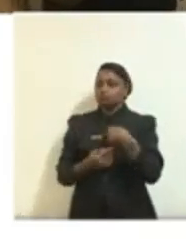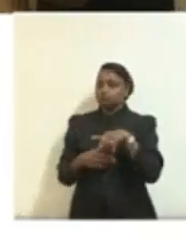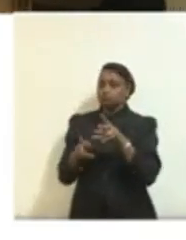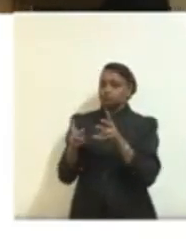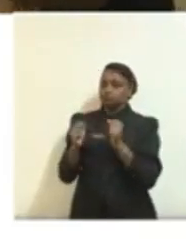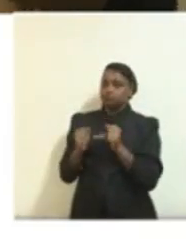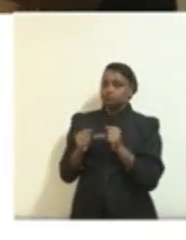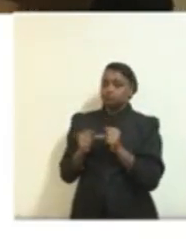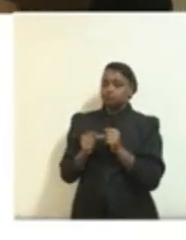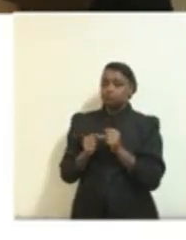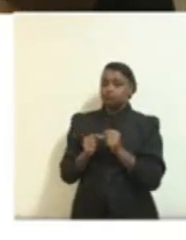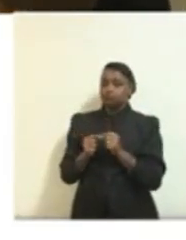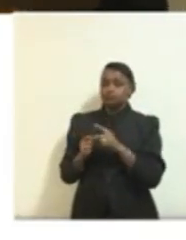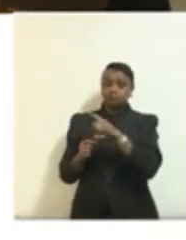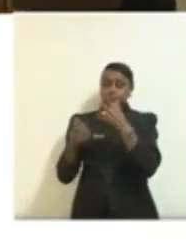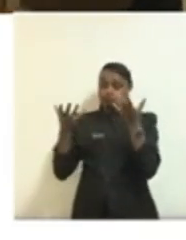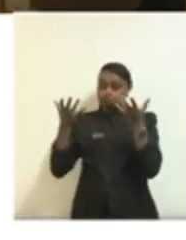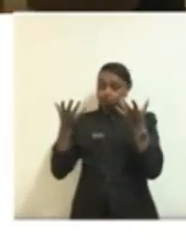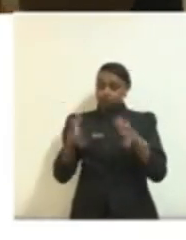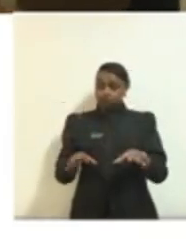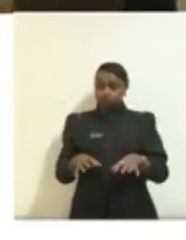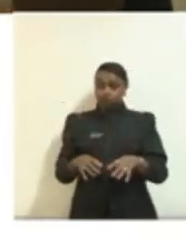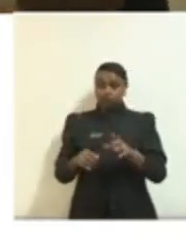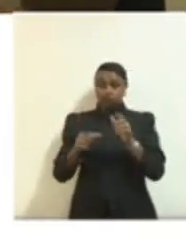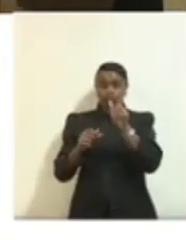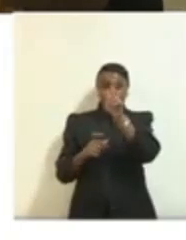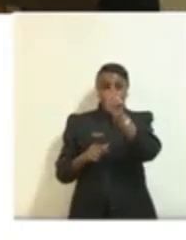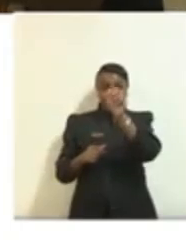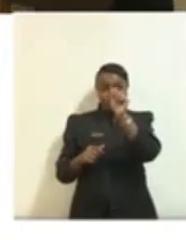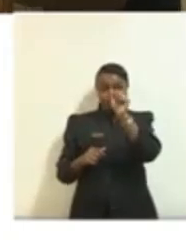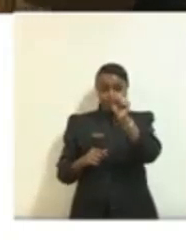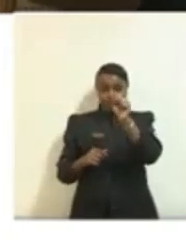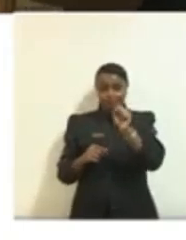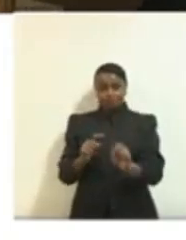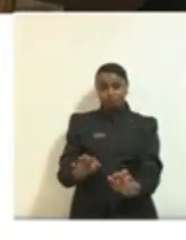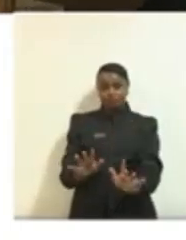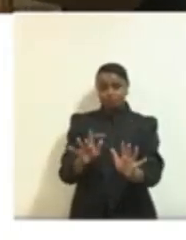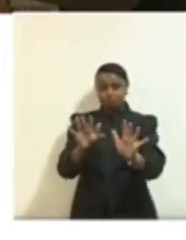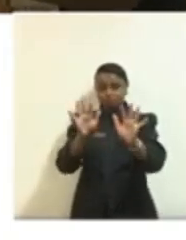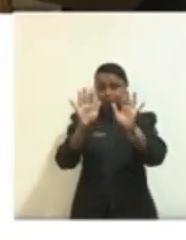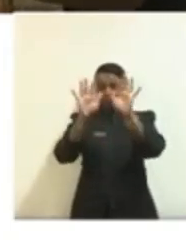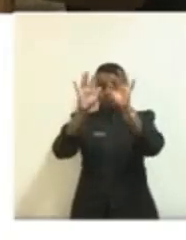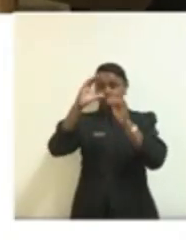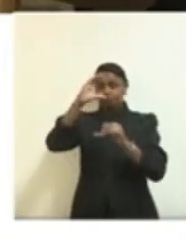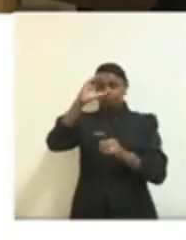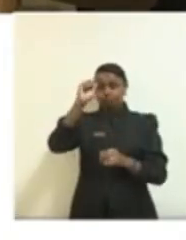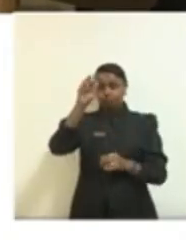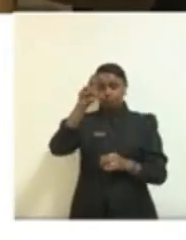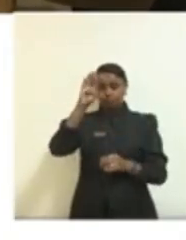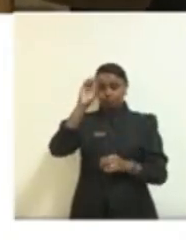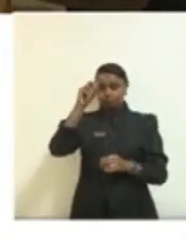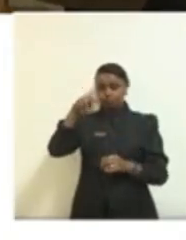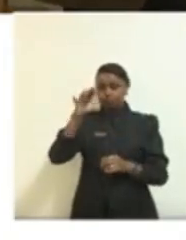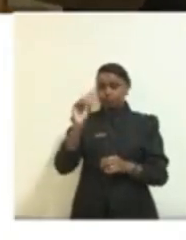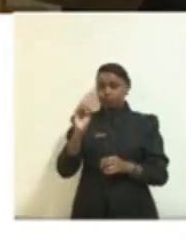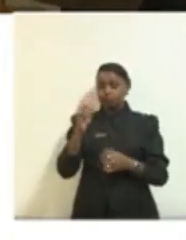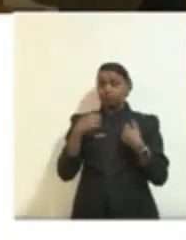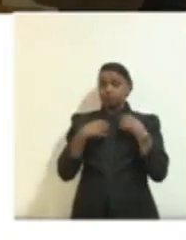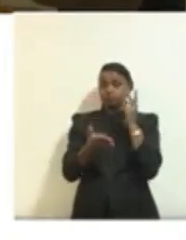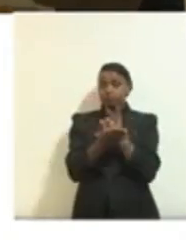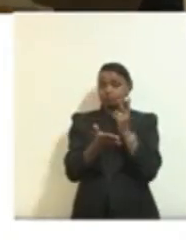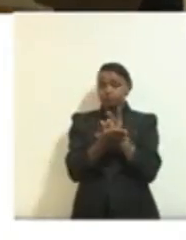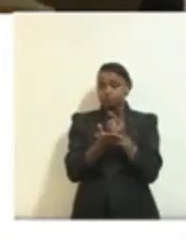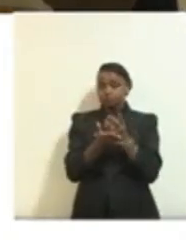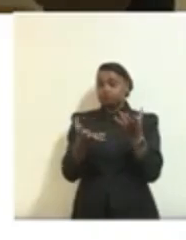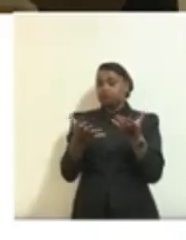por unidade de produto. Mas aqui eu não estou interessado em emitir, eu estou interessado em fixar carbono. Né? E aí a lógica é outra. Né?